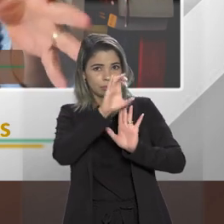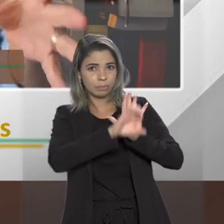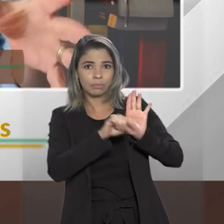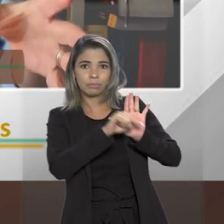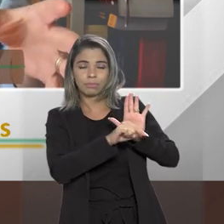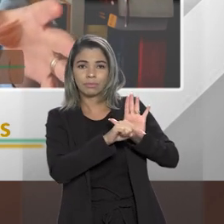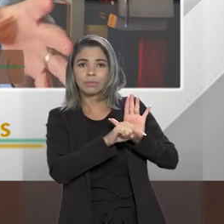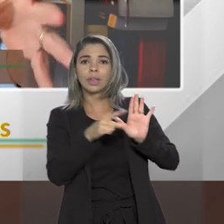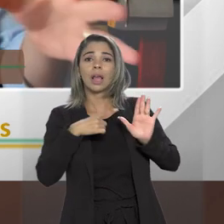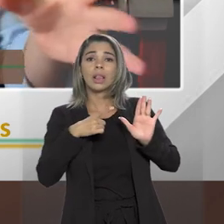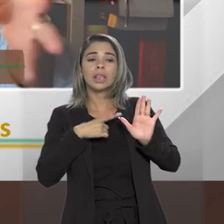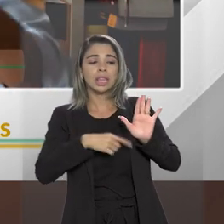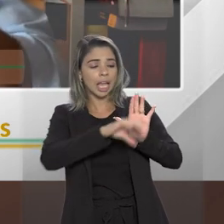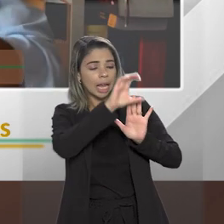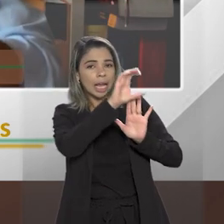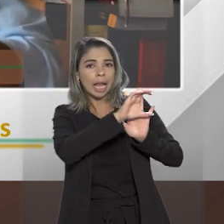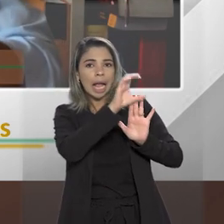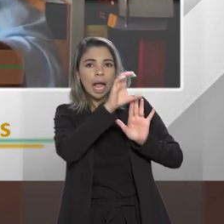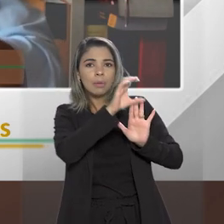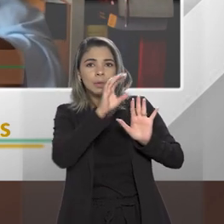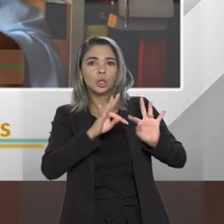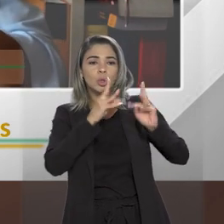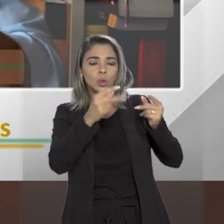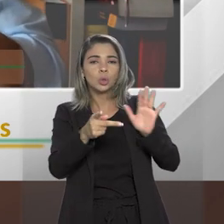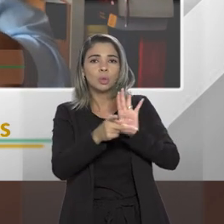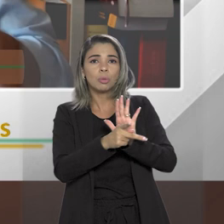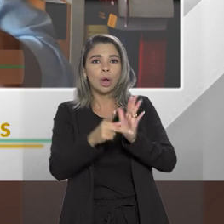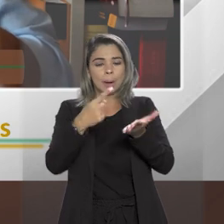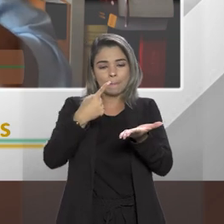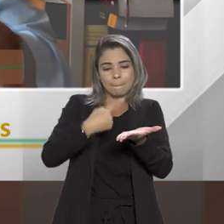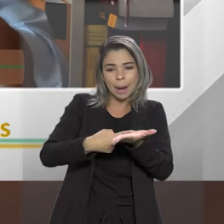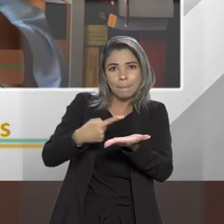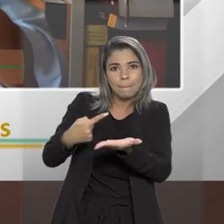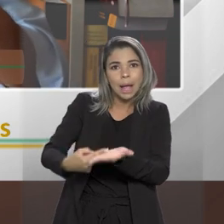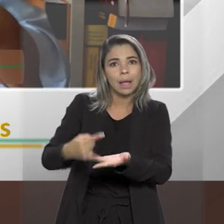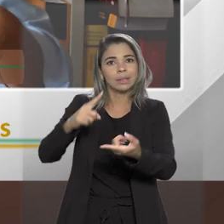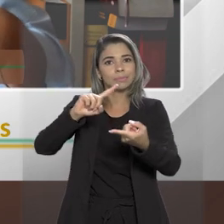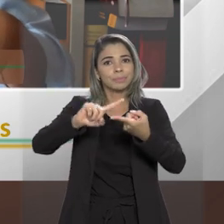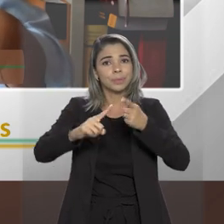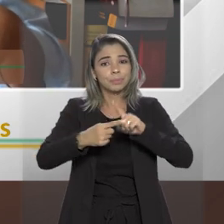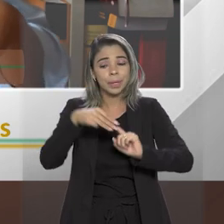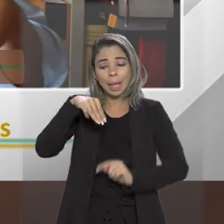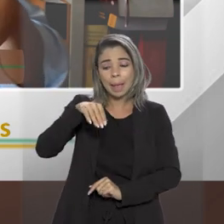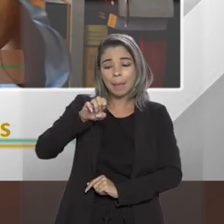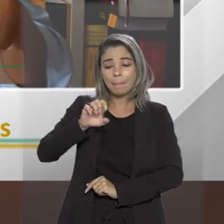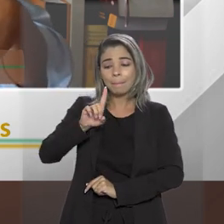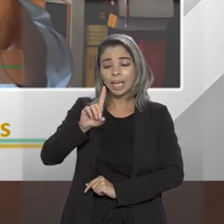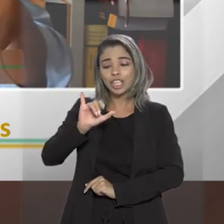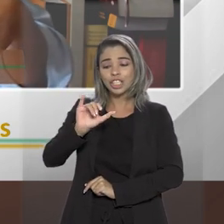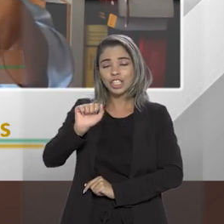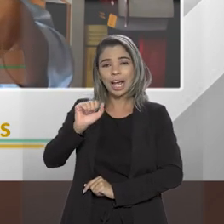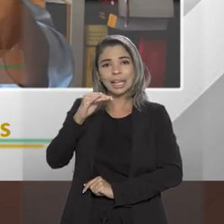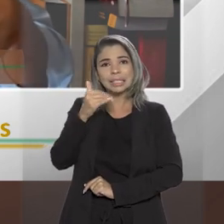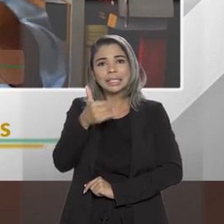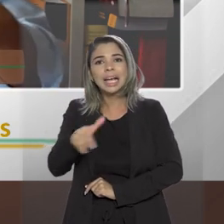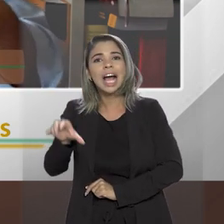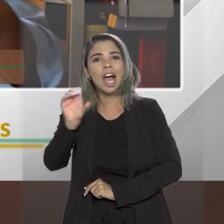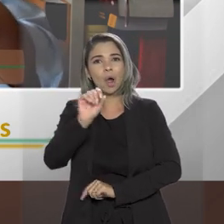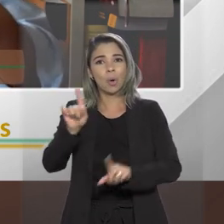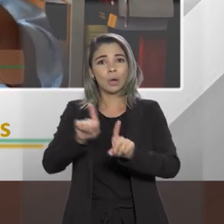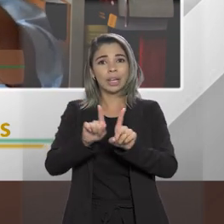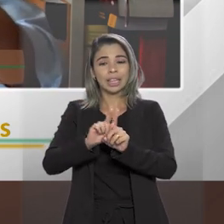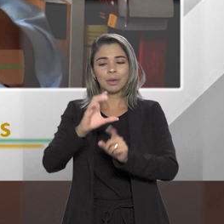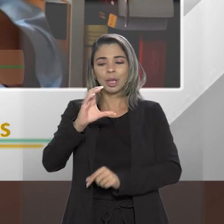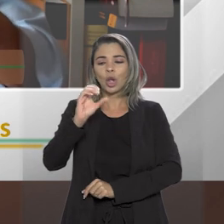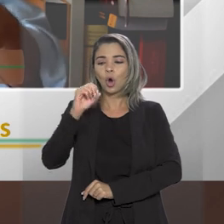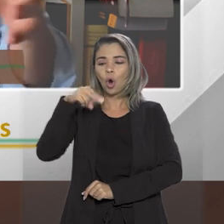dedica um capítulo inteiro à mediação e à conciliação, sendo o primeiro marco regulatório do país sobre o assunto, já que a lei da mediação só veio 3 meses